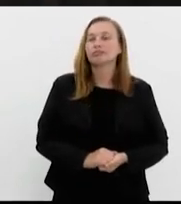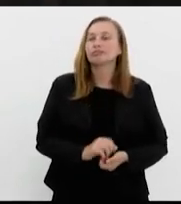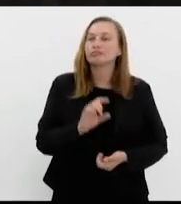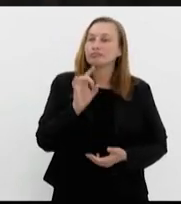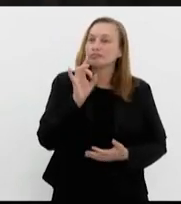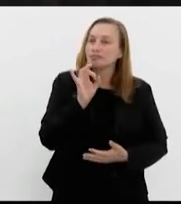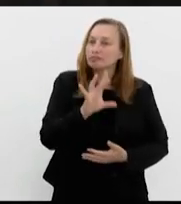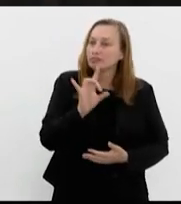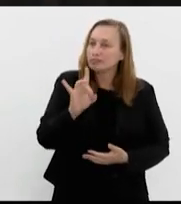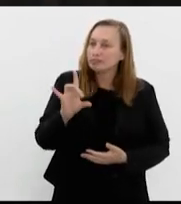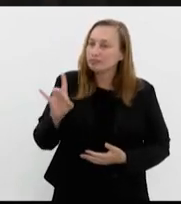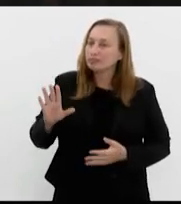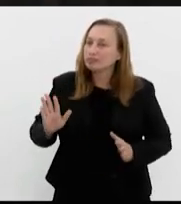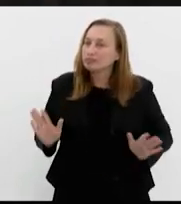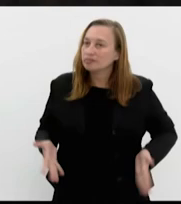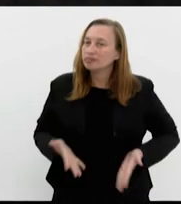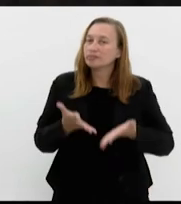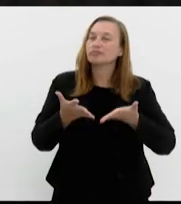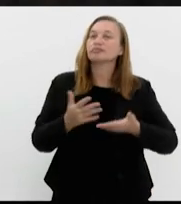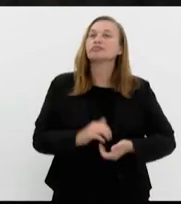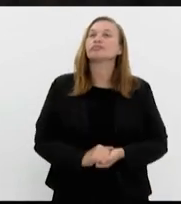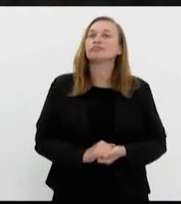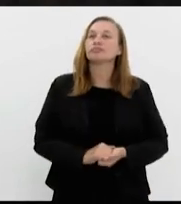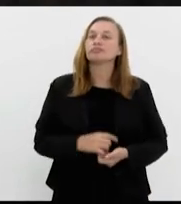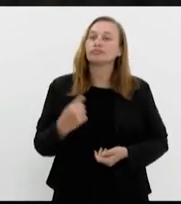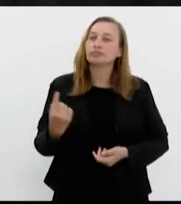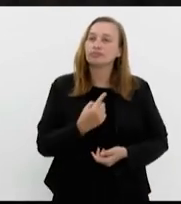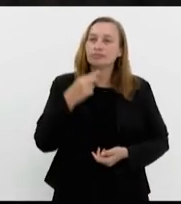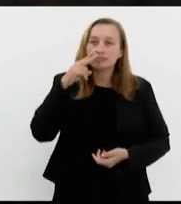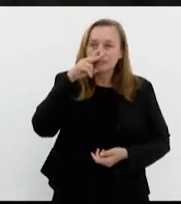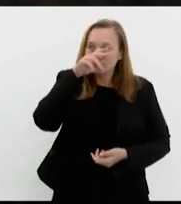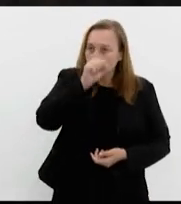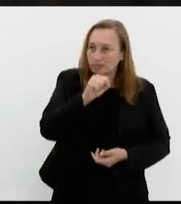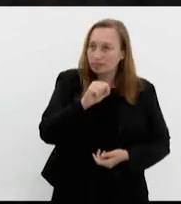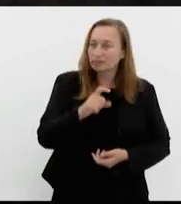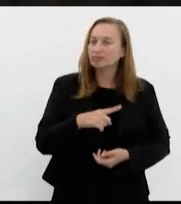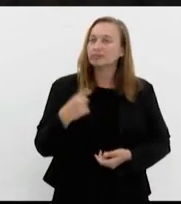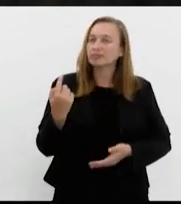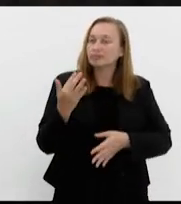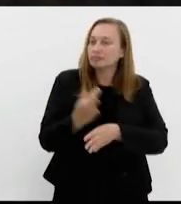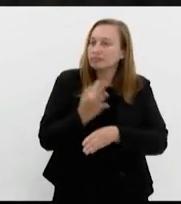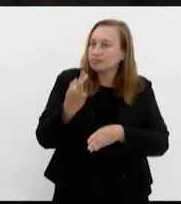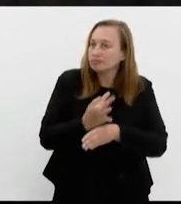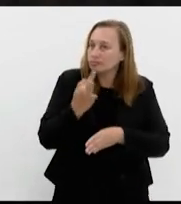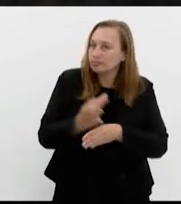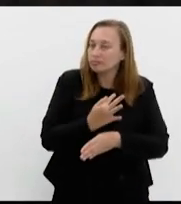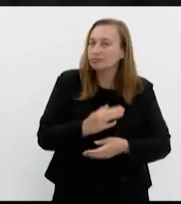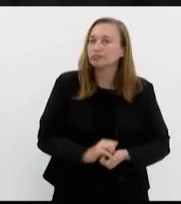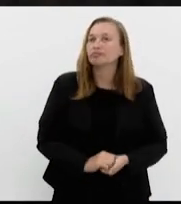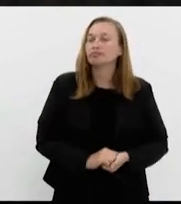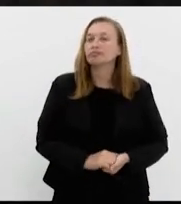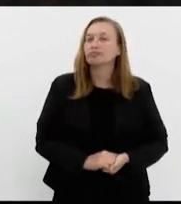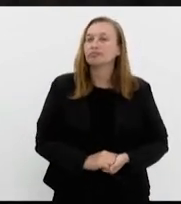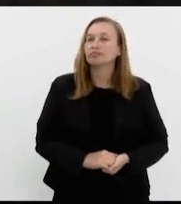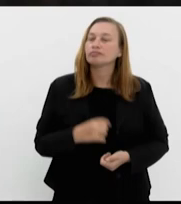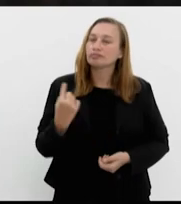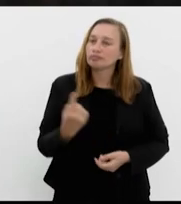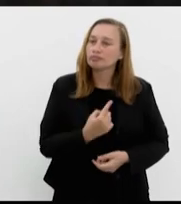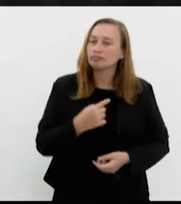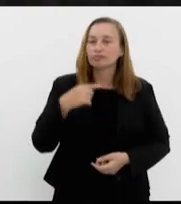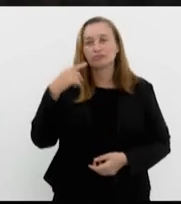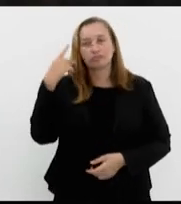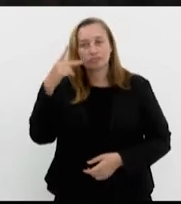uma dessas iniciativas que vamos fortalecendo a nossa resistência. Somos sujeitas